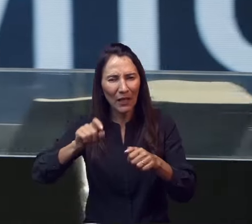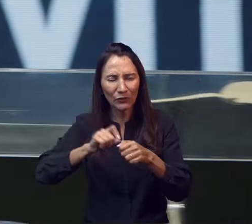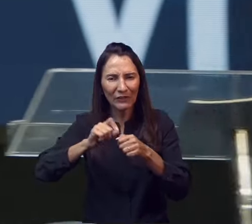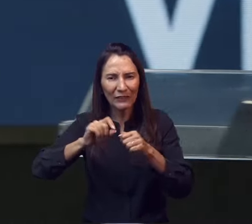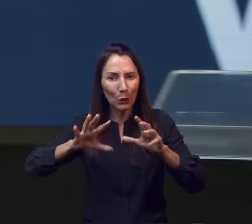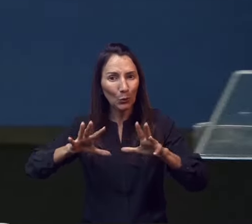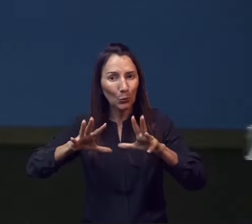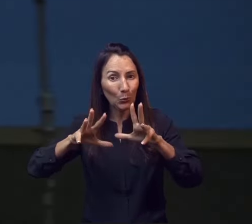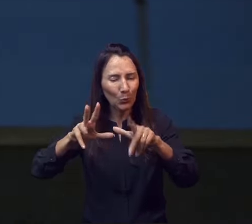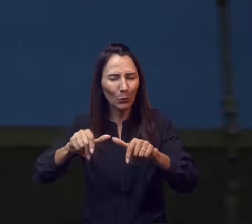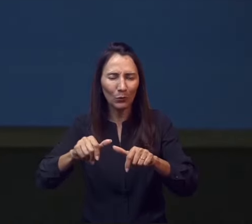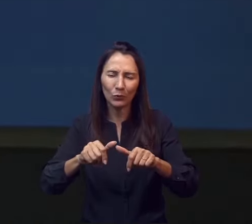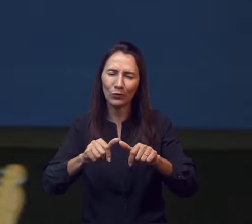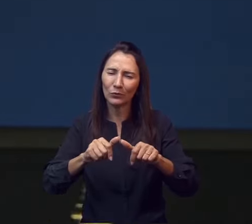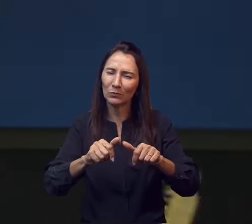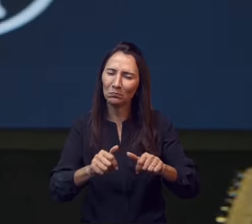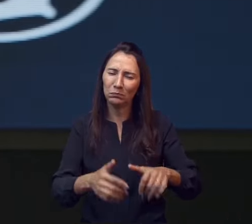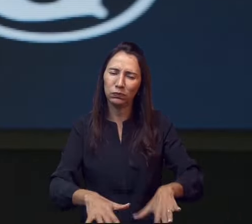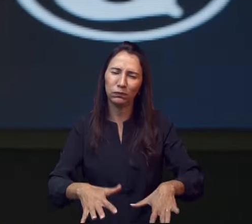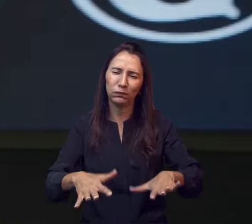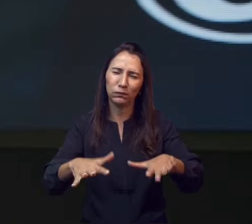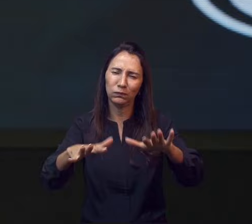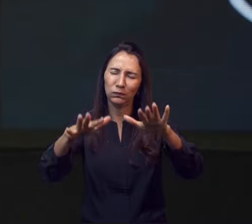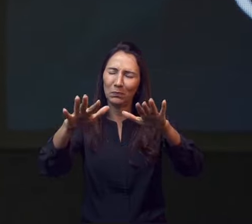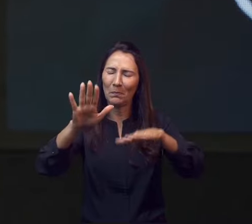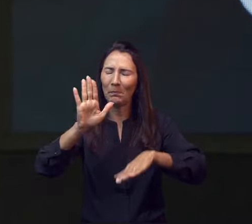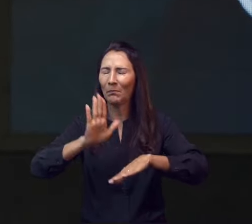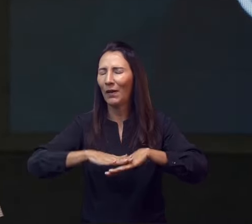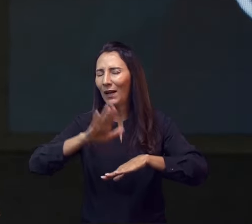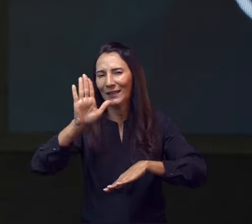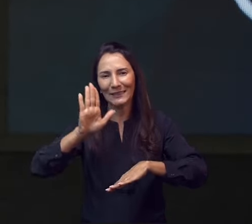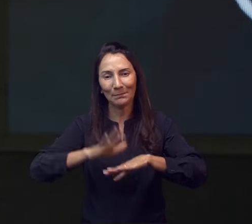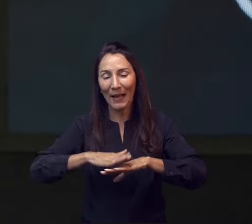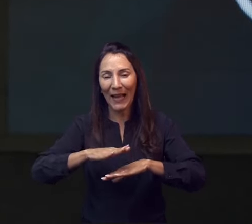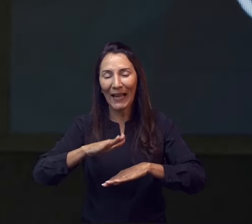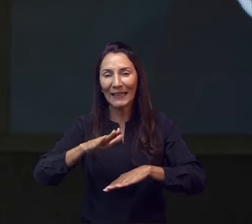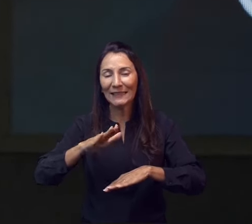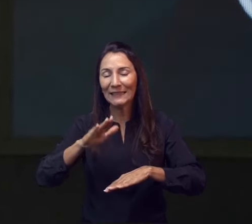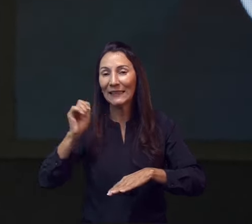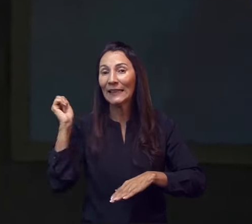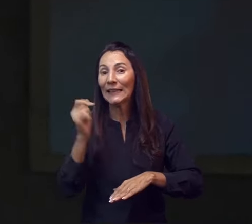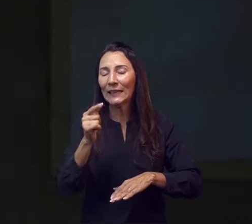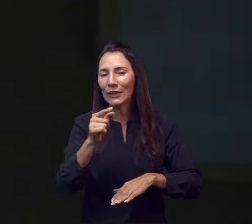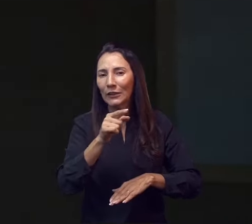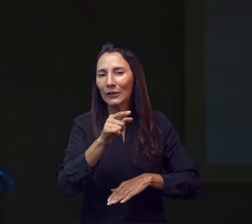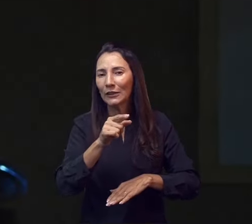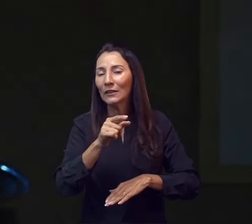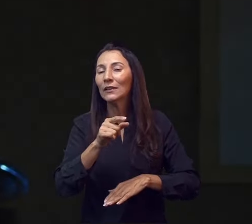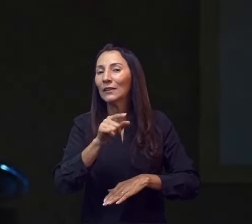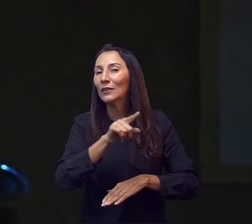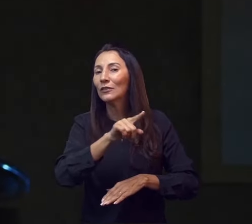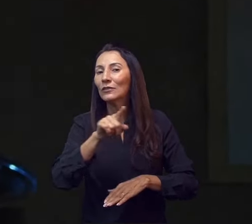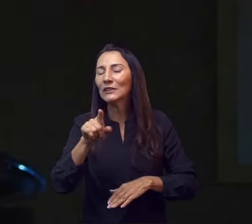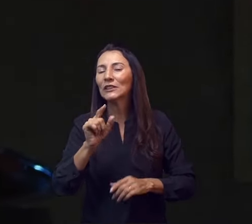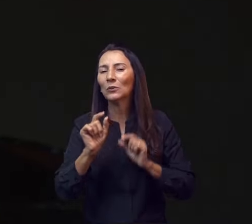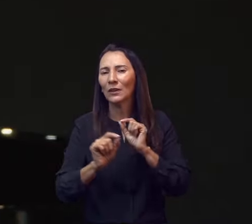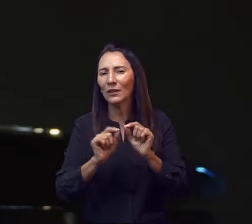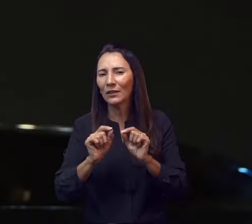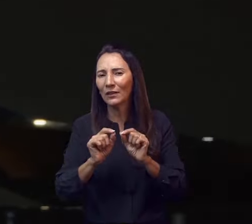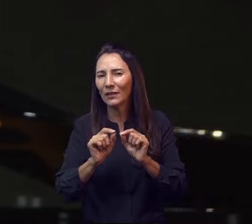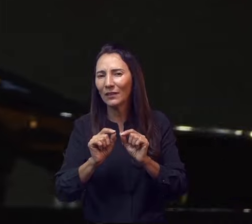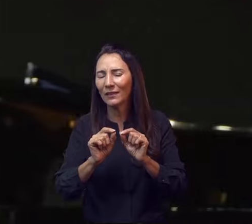mais abundantemente além além é uma dimensão que supera